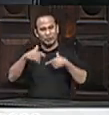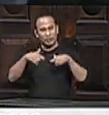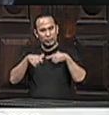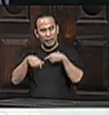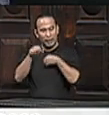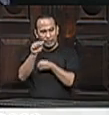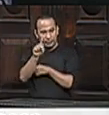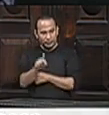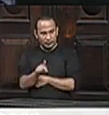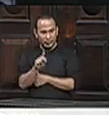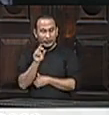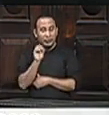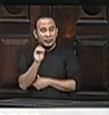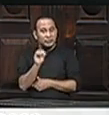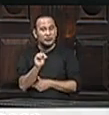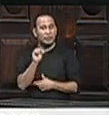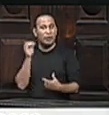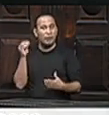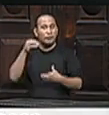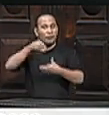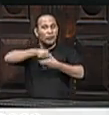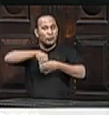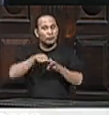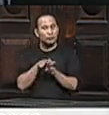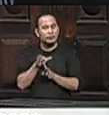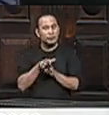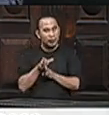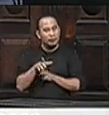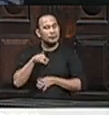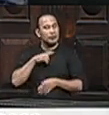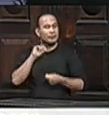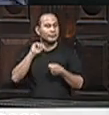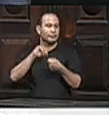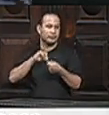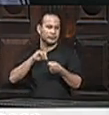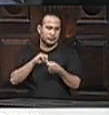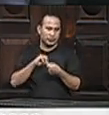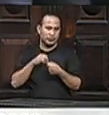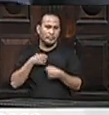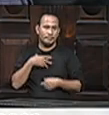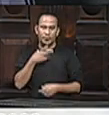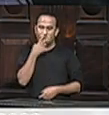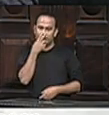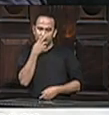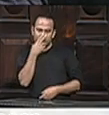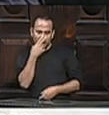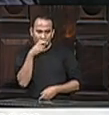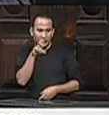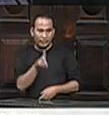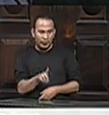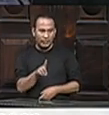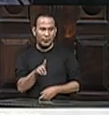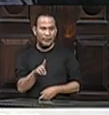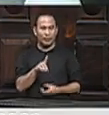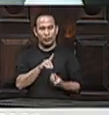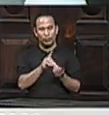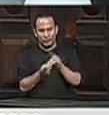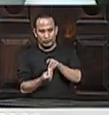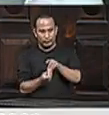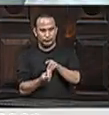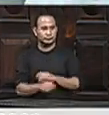os trabalhadores, nem das entidades que representam os empregadores no Conselho. E eu também não concordo que seja suprimida